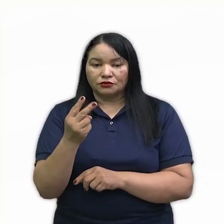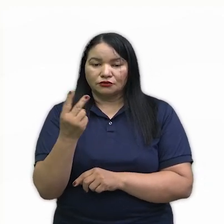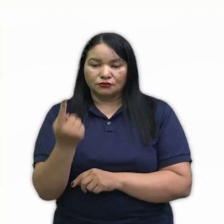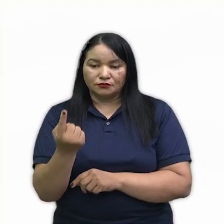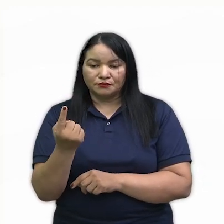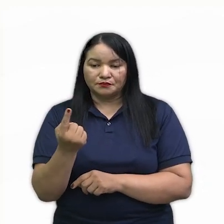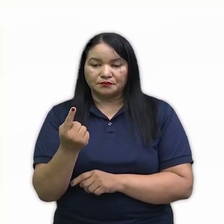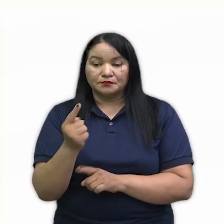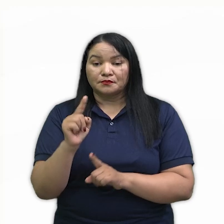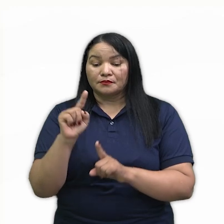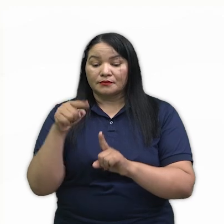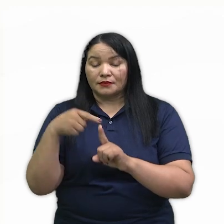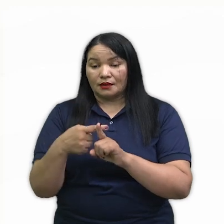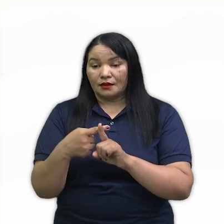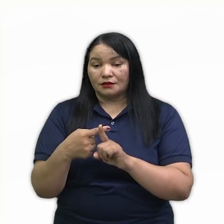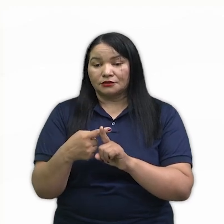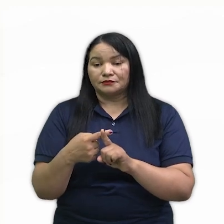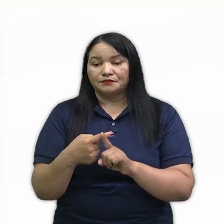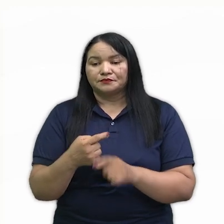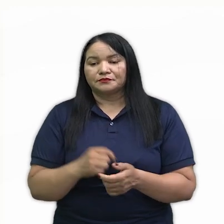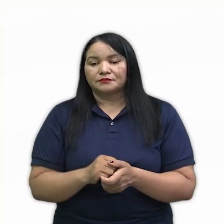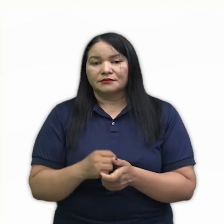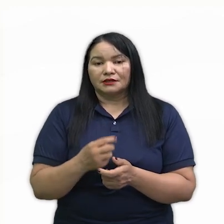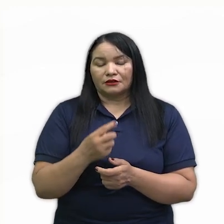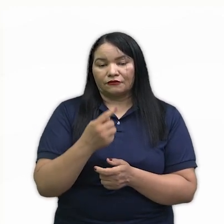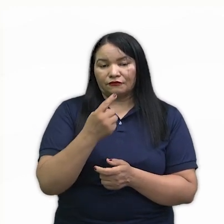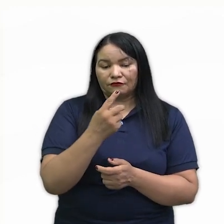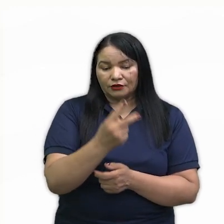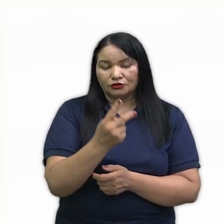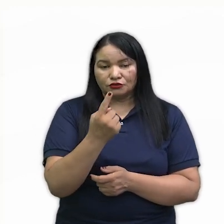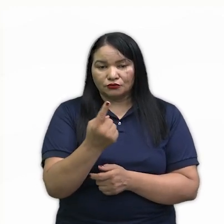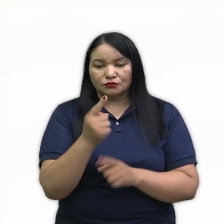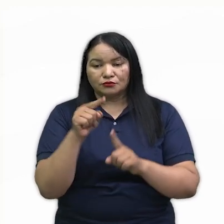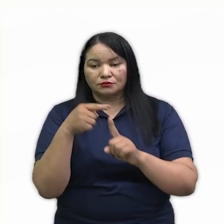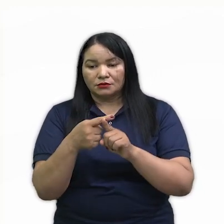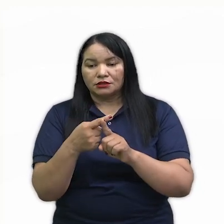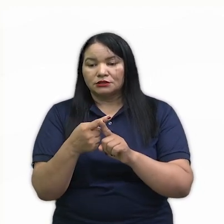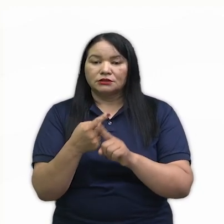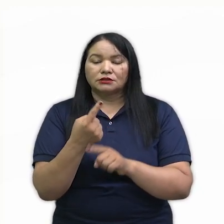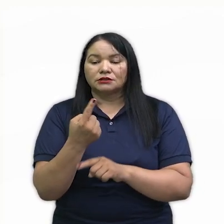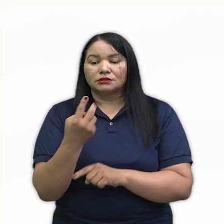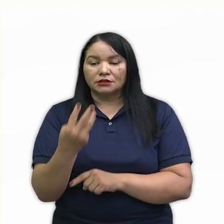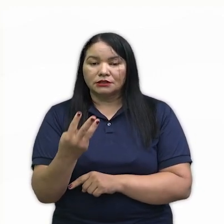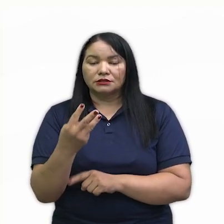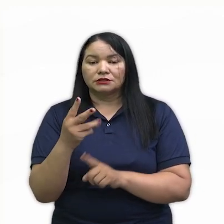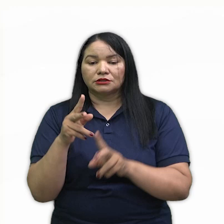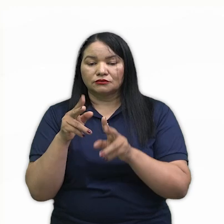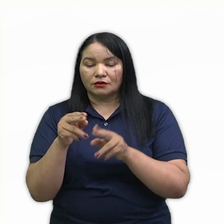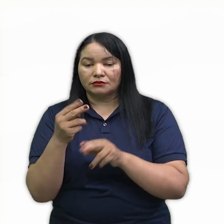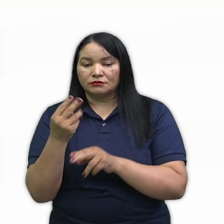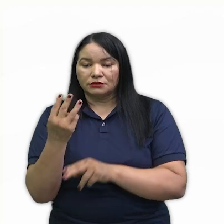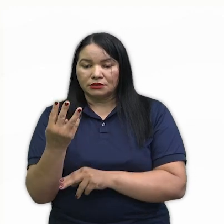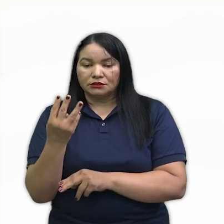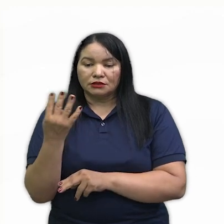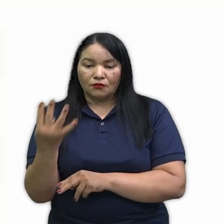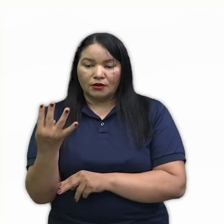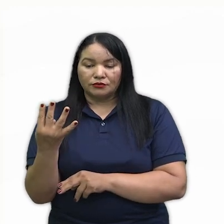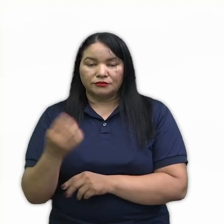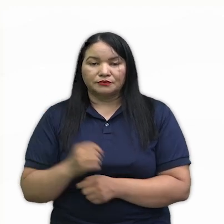Depois, 21 mais 13 vai dar 34. Vou colocar mais um aqui. 34.